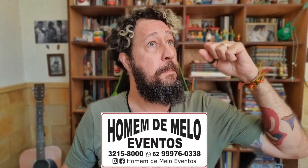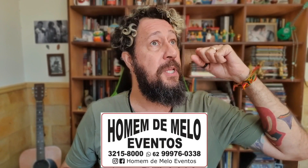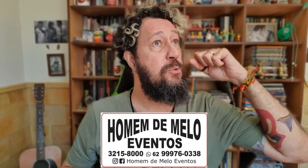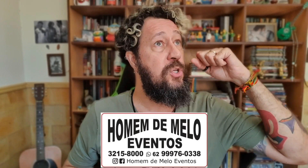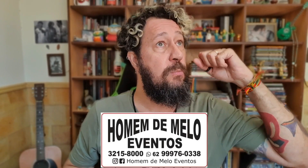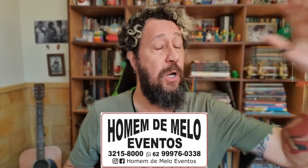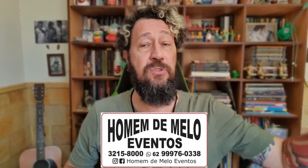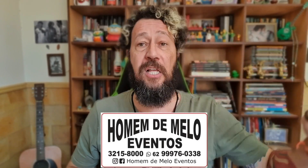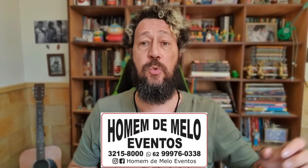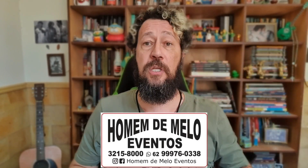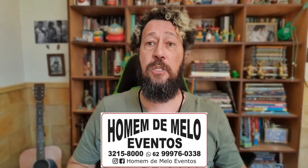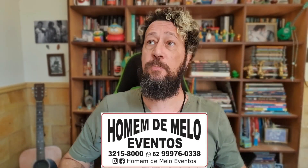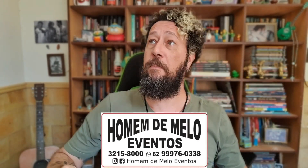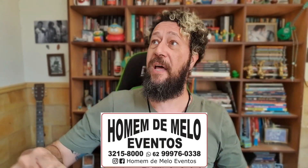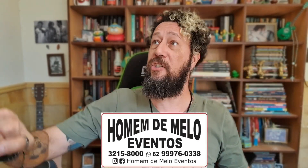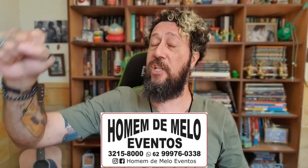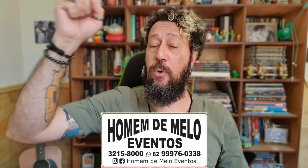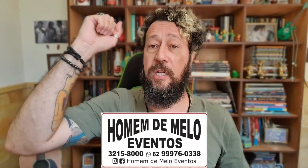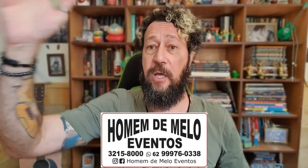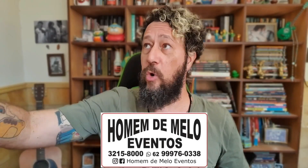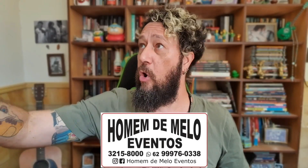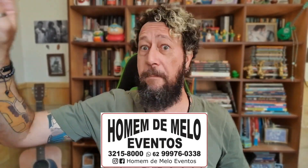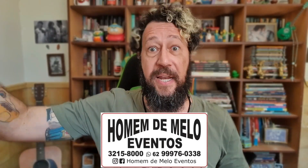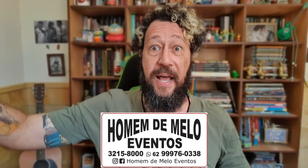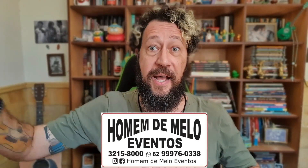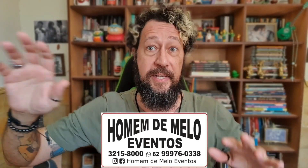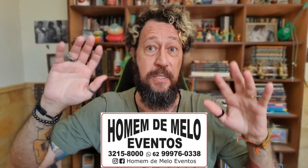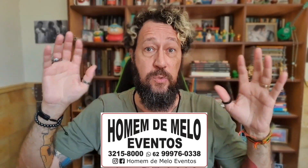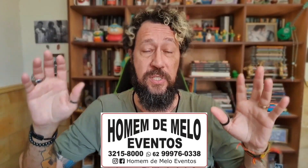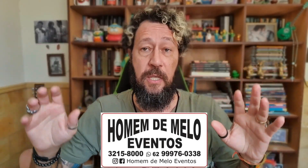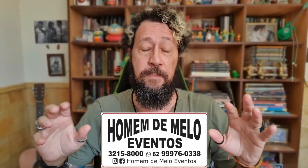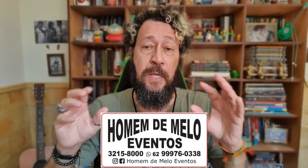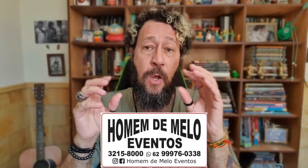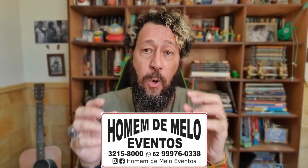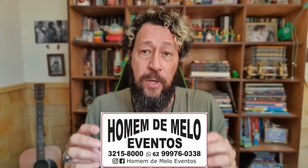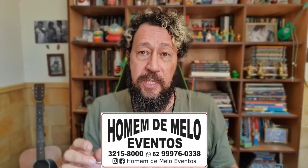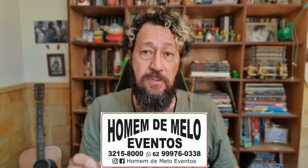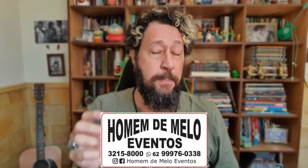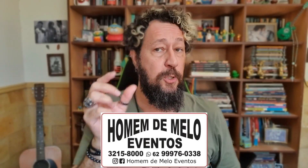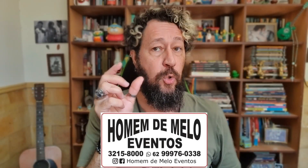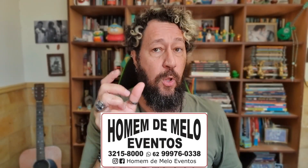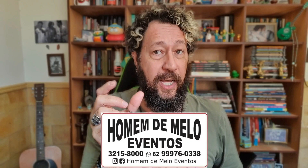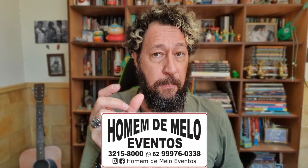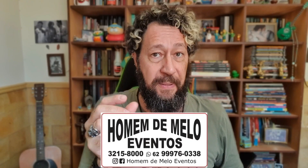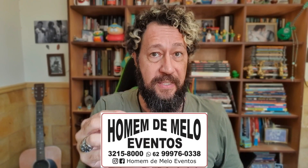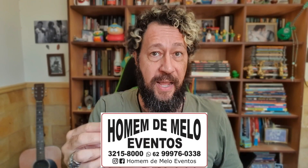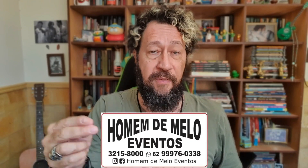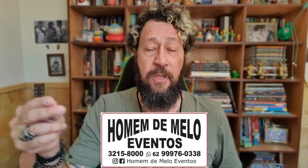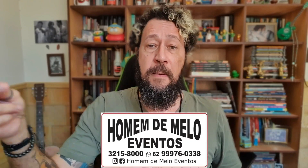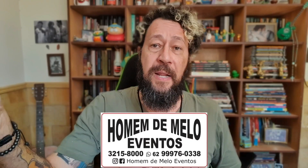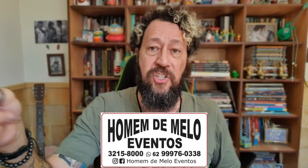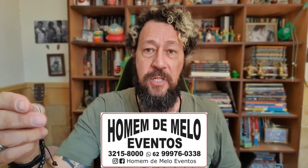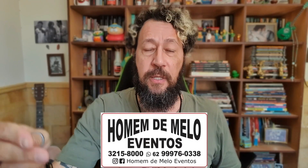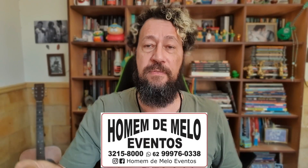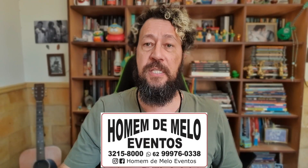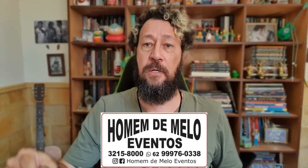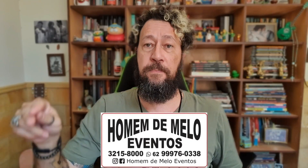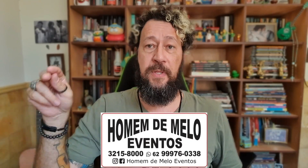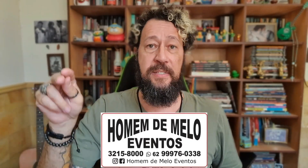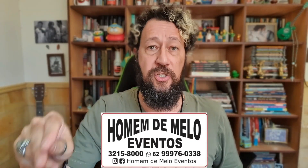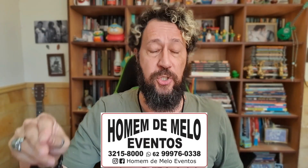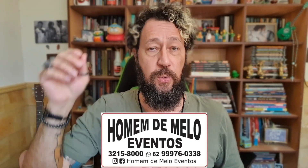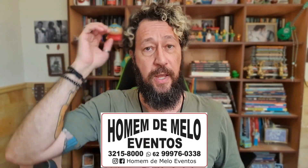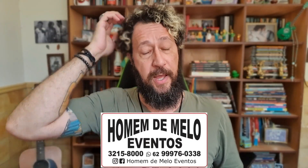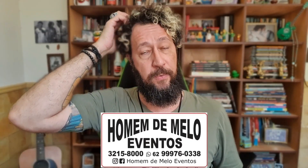para um primo seu que mora nos Estados Unidos para um parente que tá morando na Europa na Ásia não sei ou então você pode colocar num pen drive para assistir na televisão